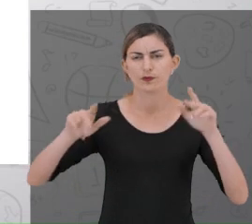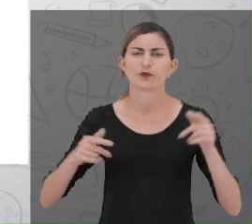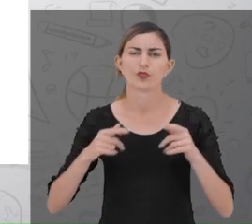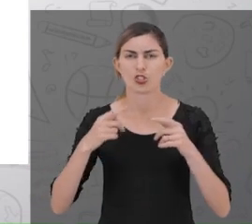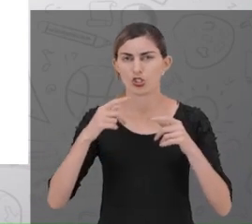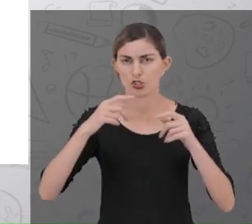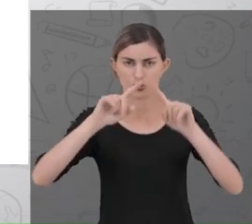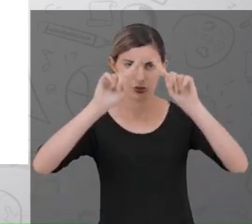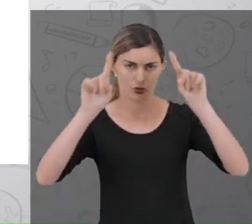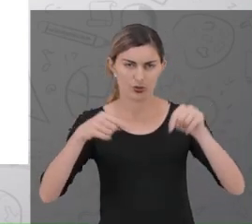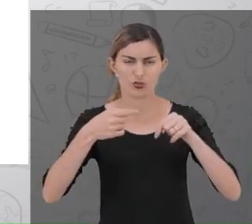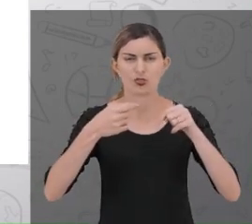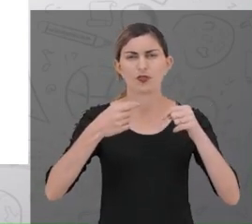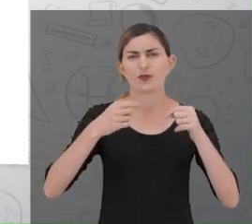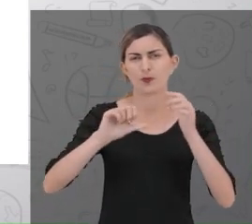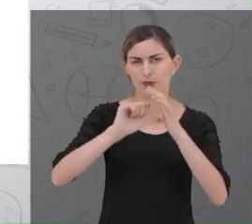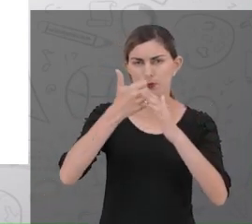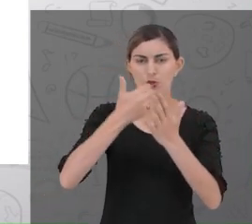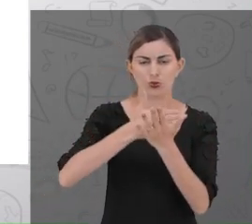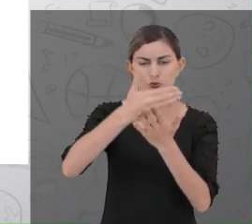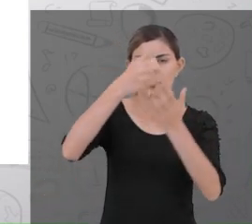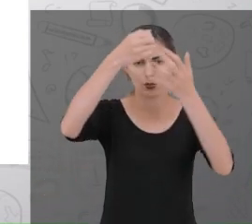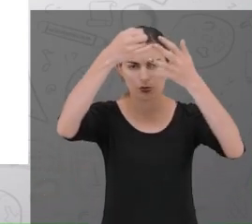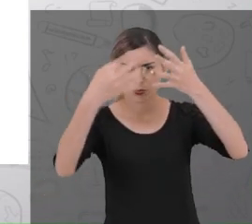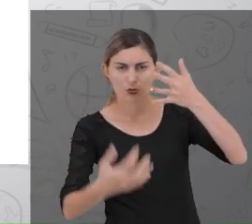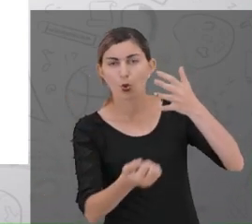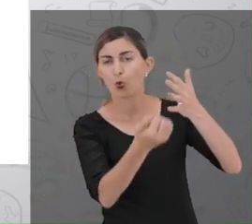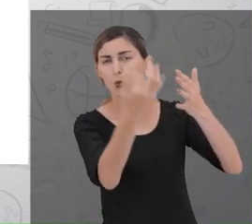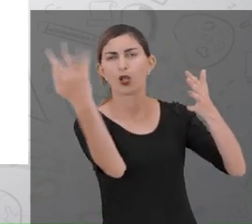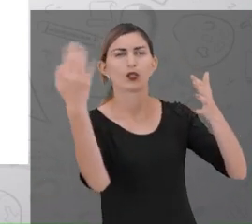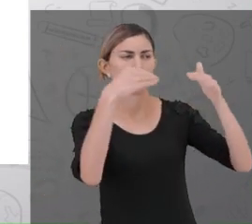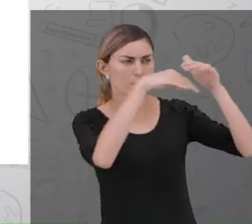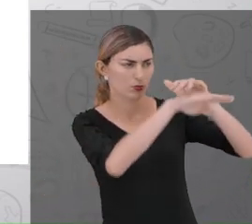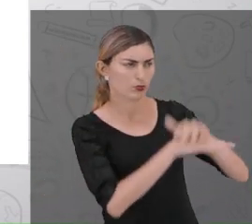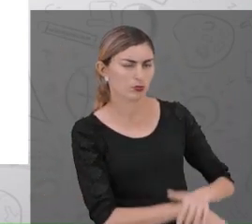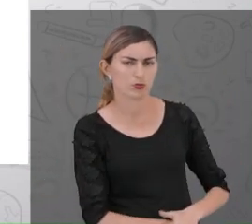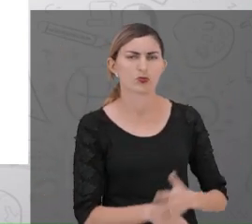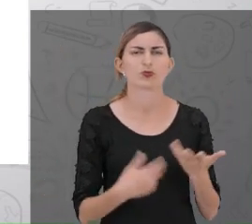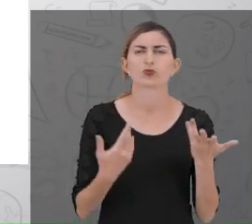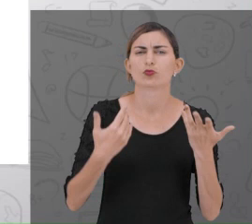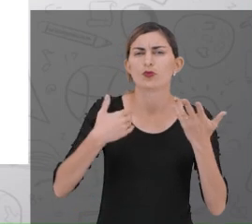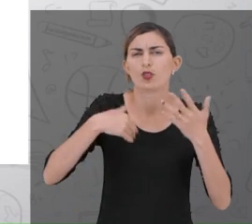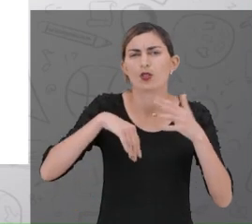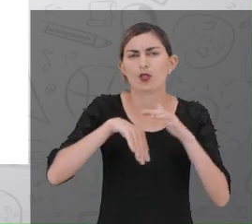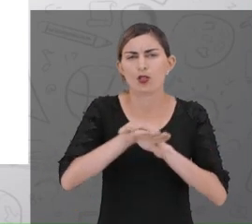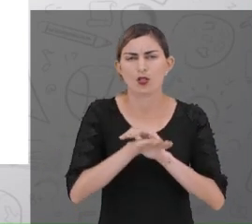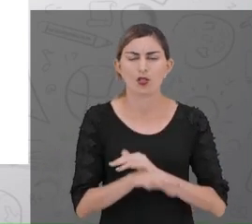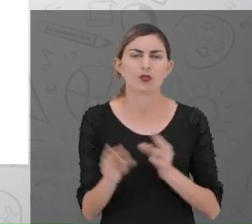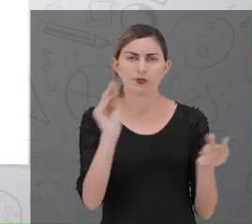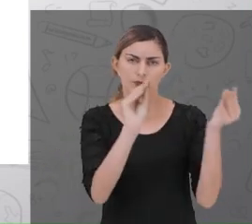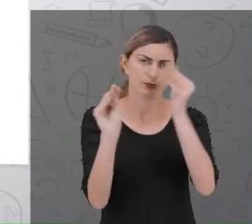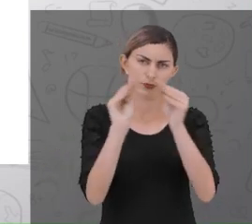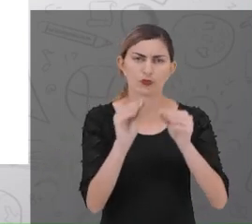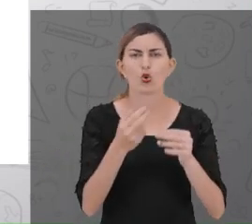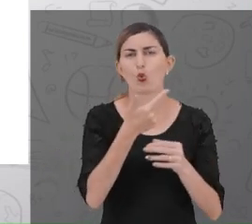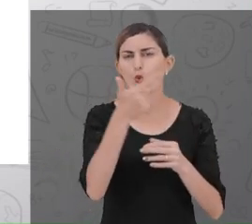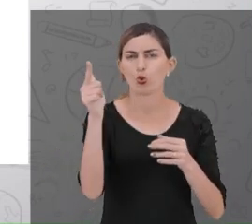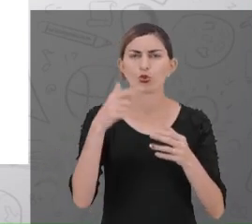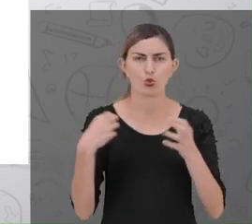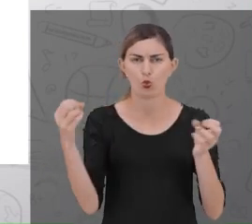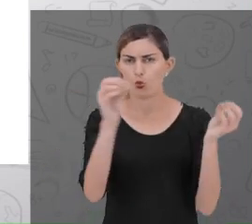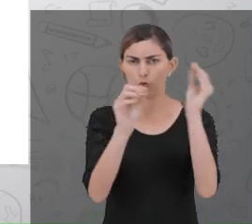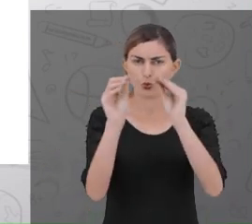um atributo para a chave primária, a descrição, a quantidade de estoque. Eu adicionei